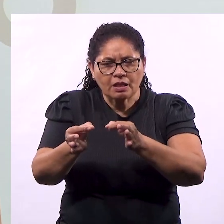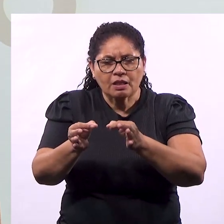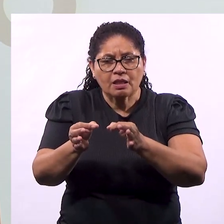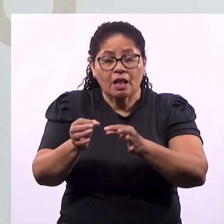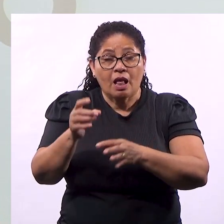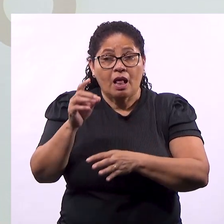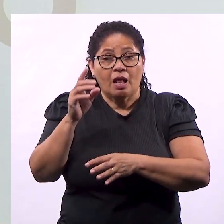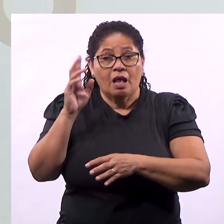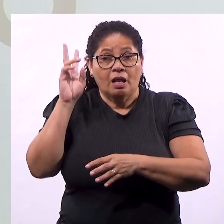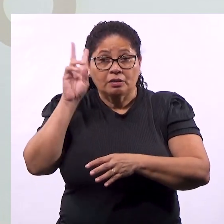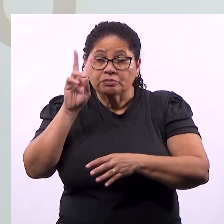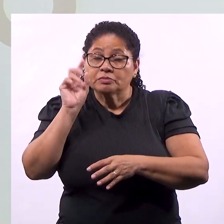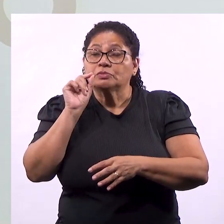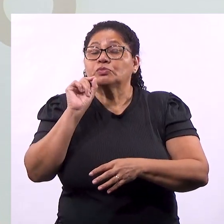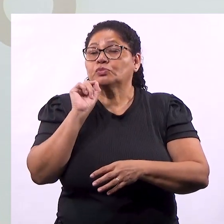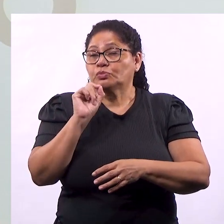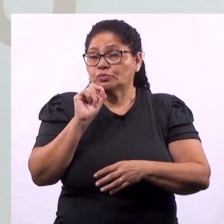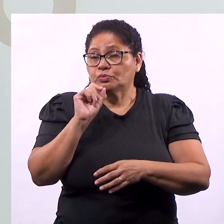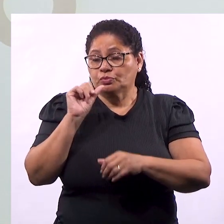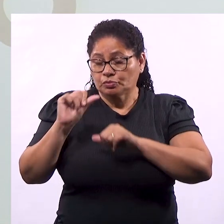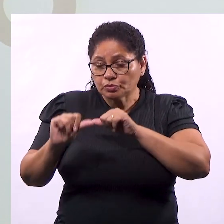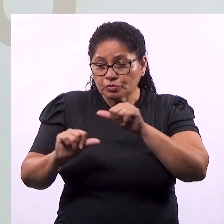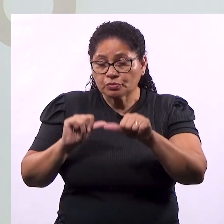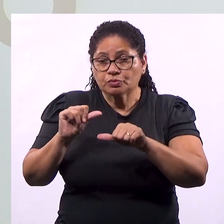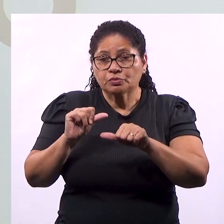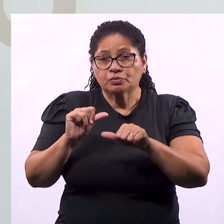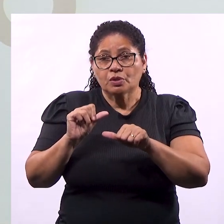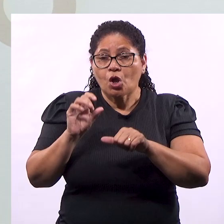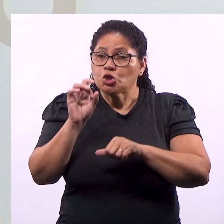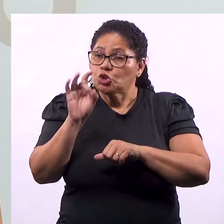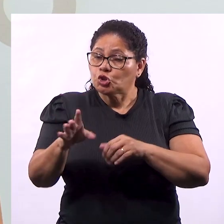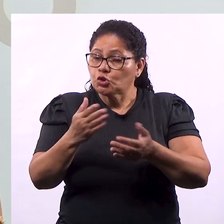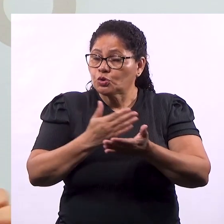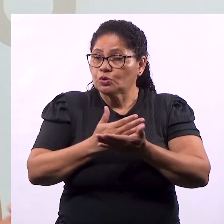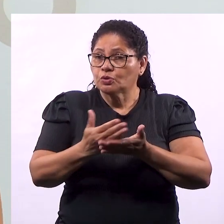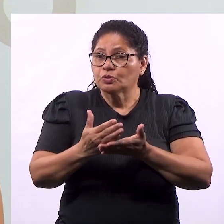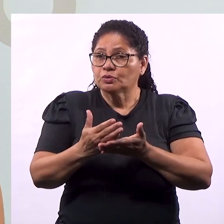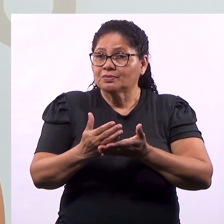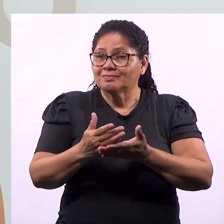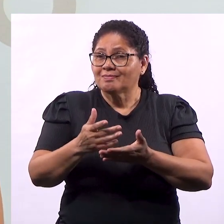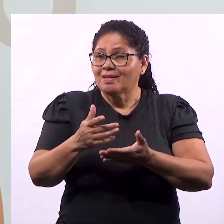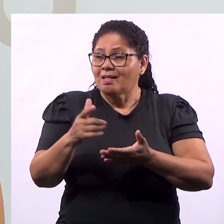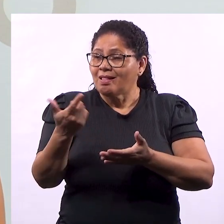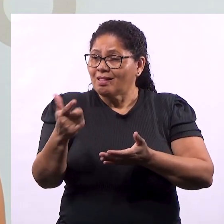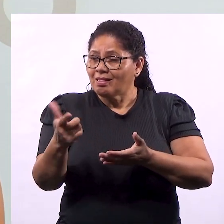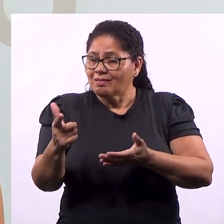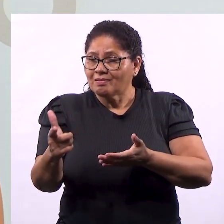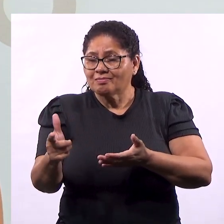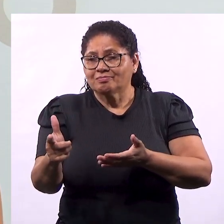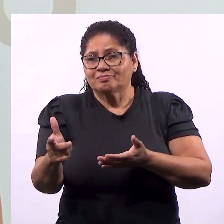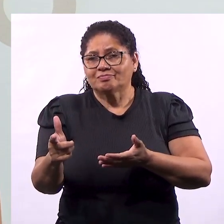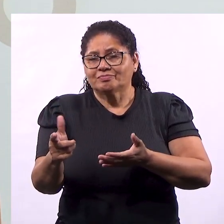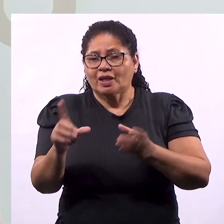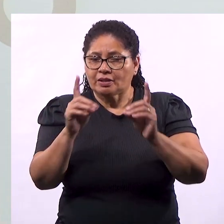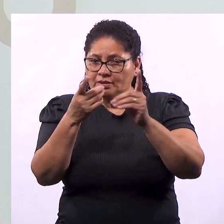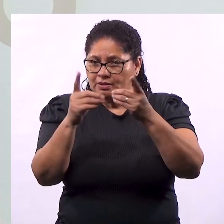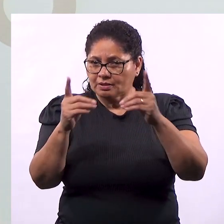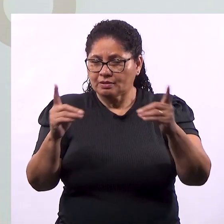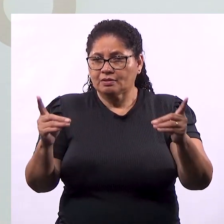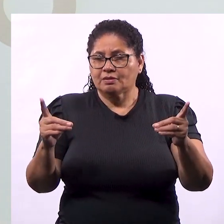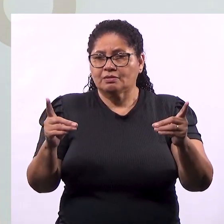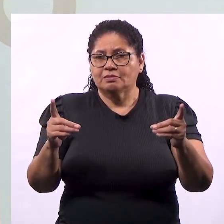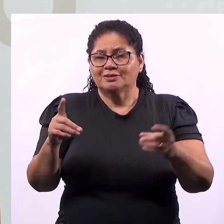Lembrando que se eu faço a avaliação diagnóstica apenas no início eu não tenho intervenção